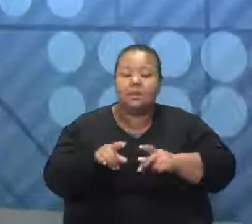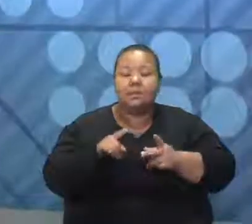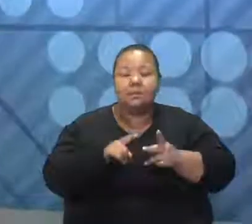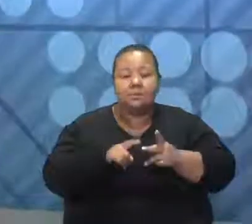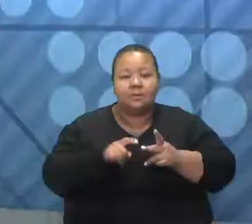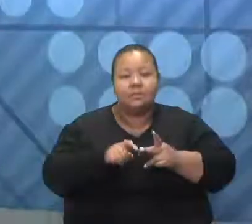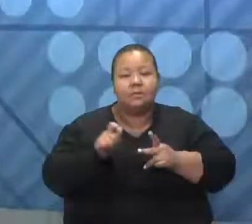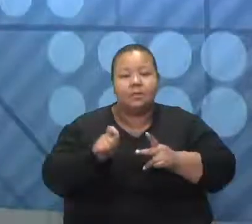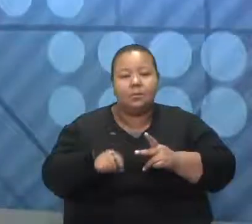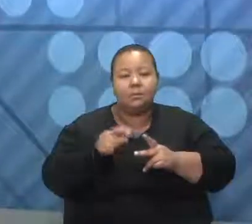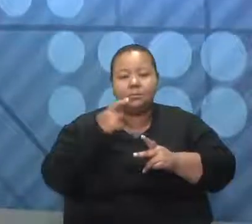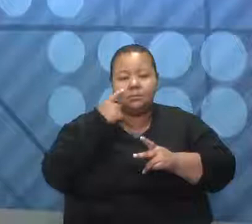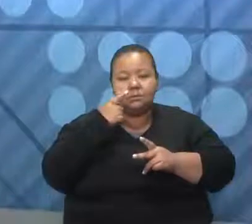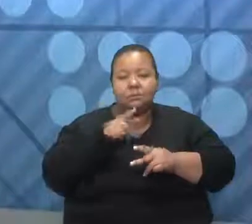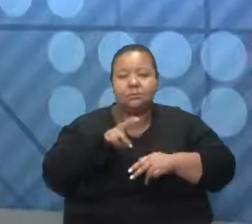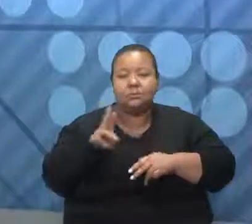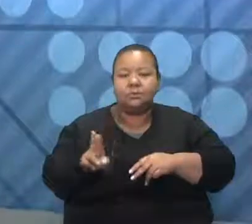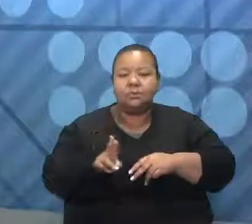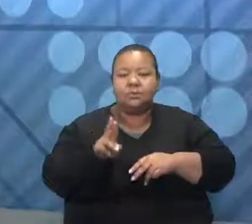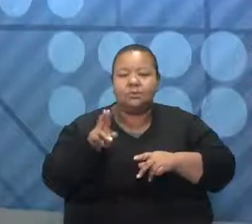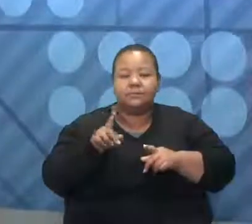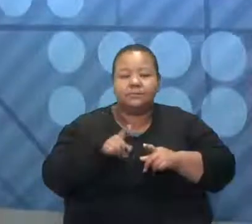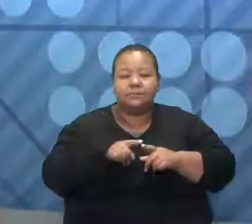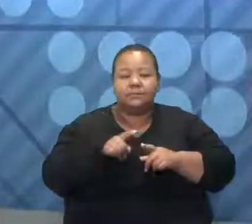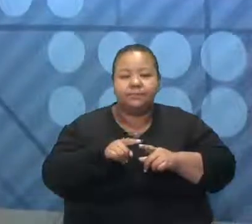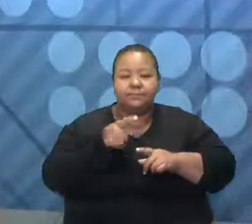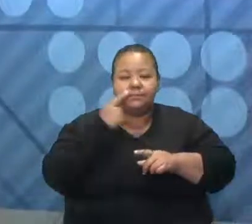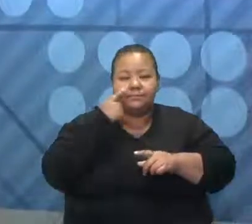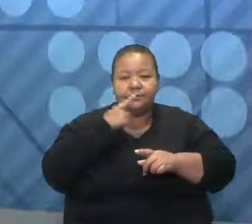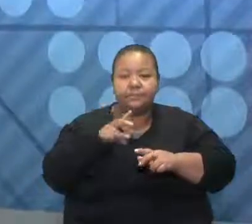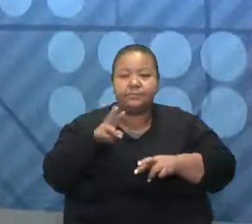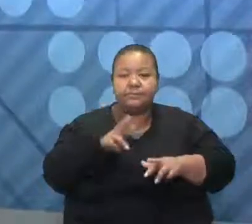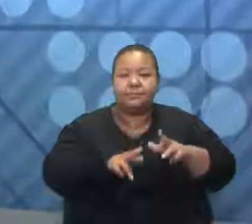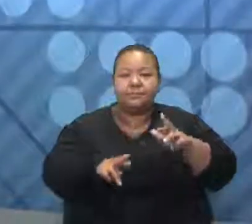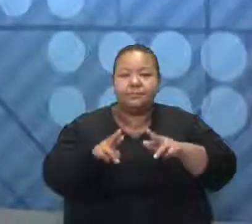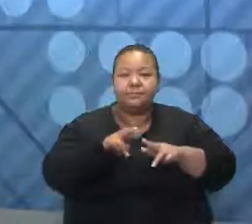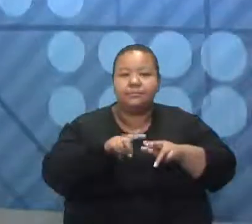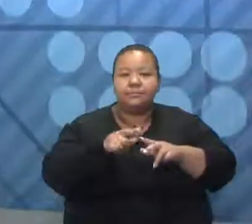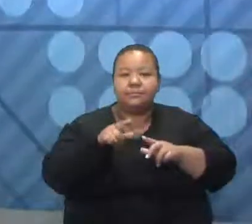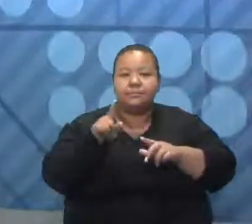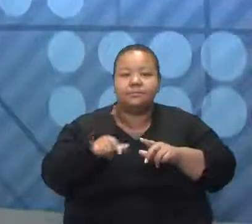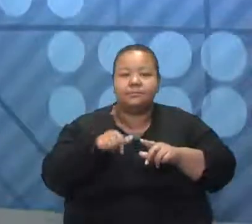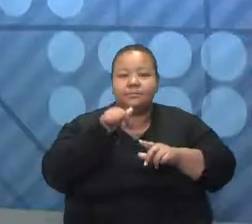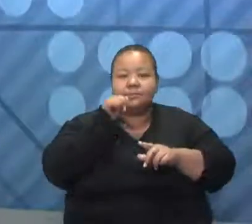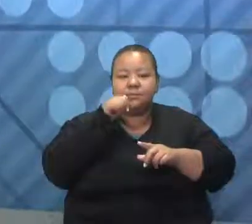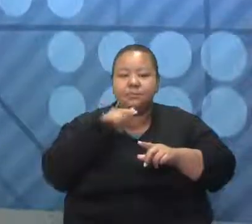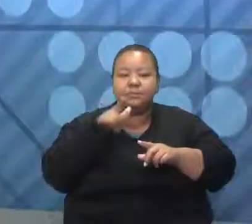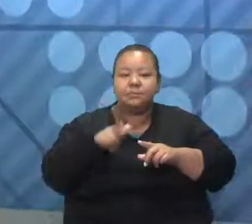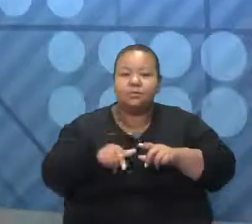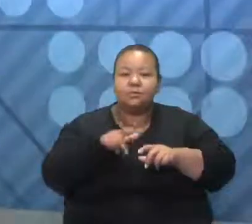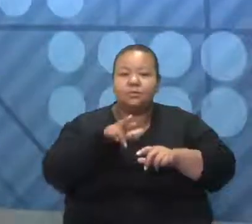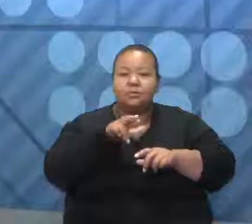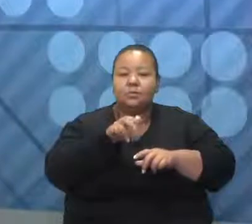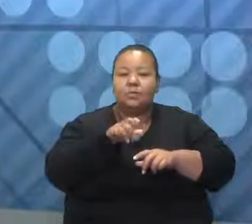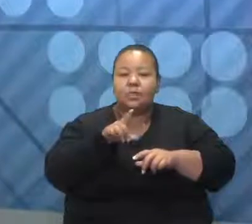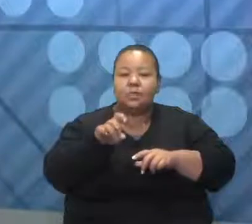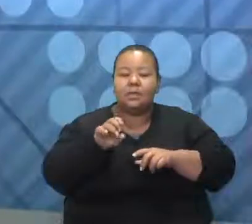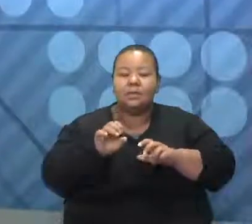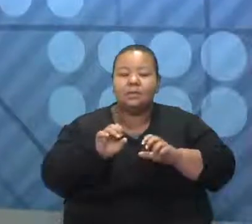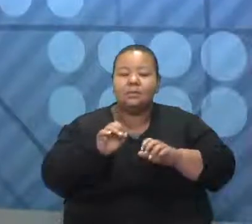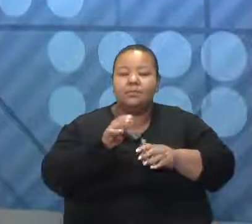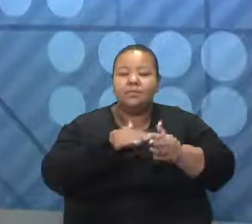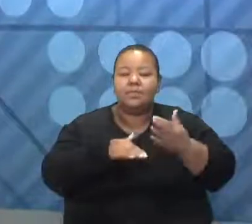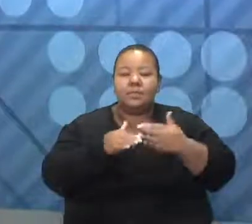outra metodologia que a gente pode aplicar também, que ele vai analisar como se fosse um raio, né, como se fosse um radar a todas as variáveis de uma